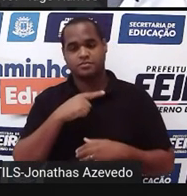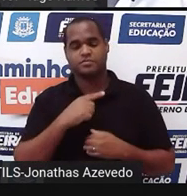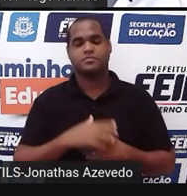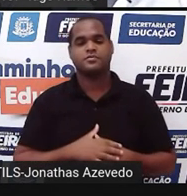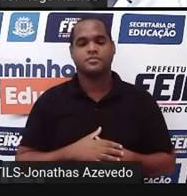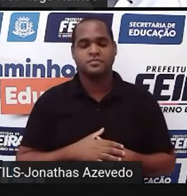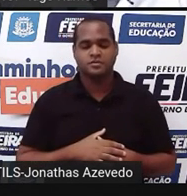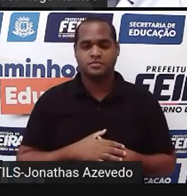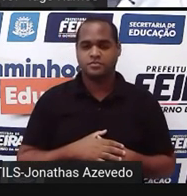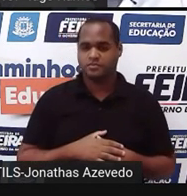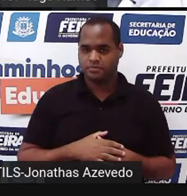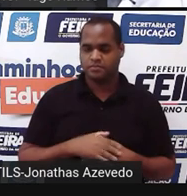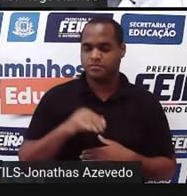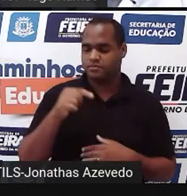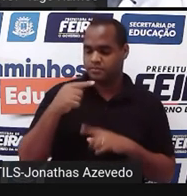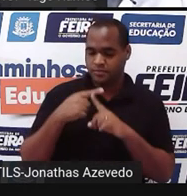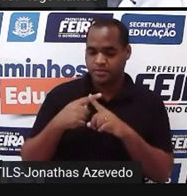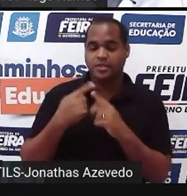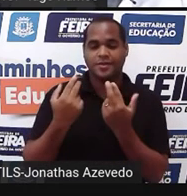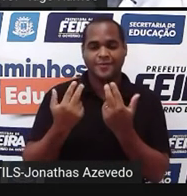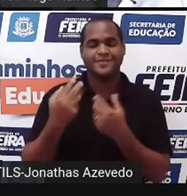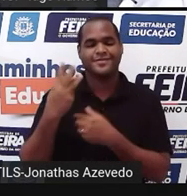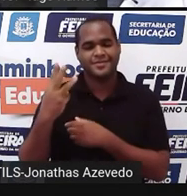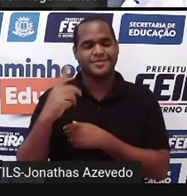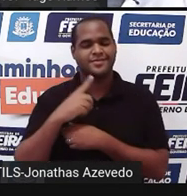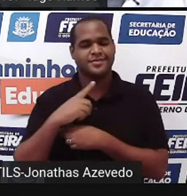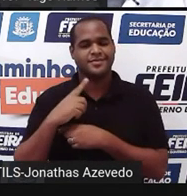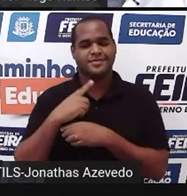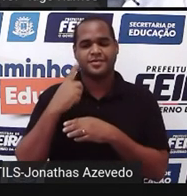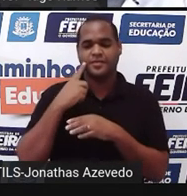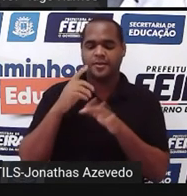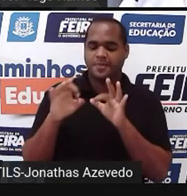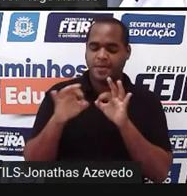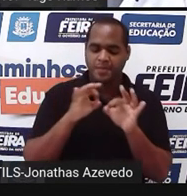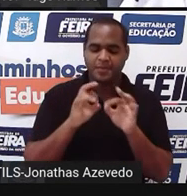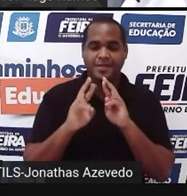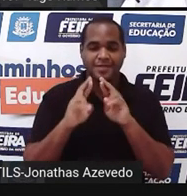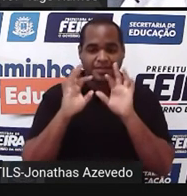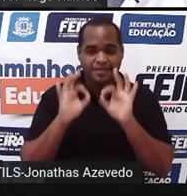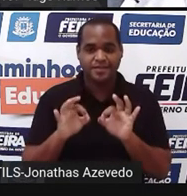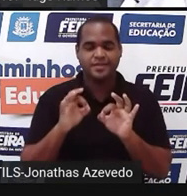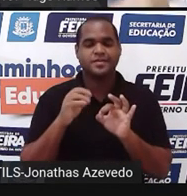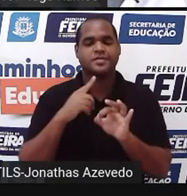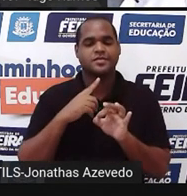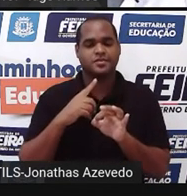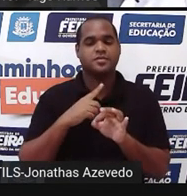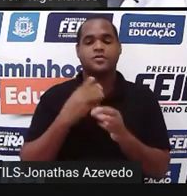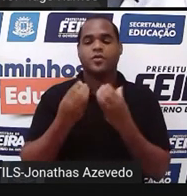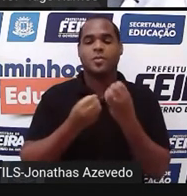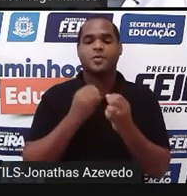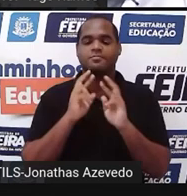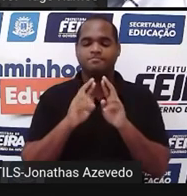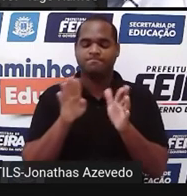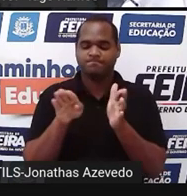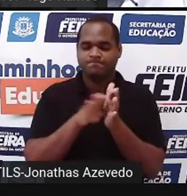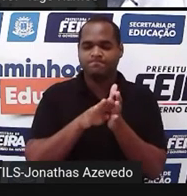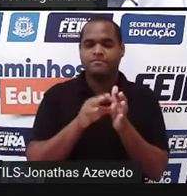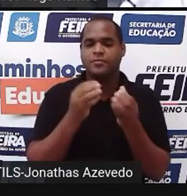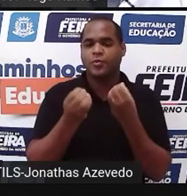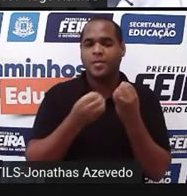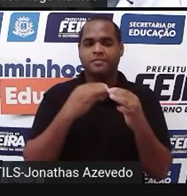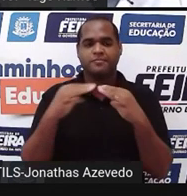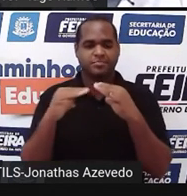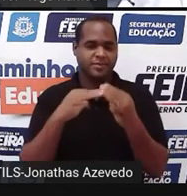x = 3 tá então a gente chegou no mesmo resultado que a gente já tinha chegado pelo método